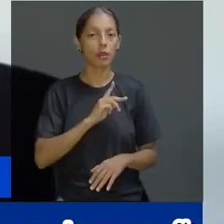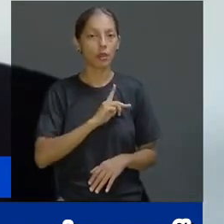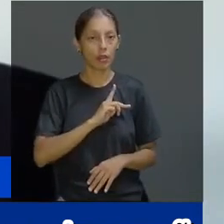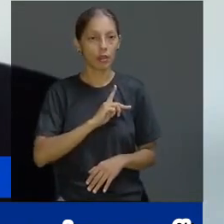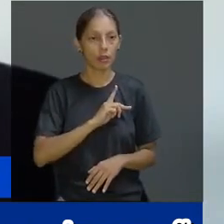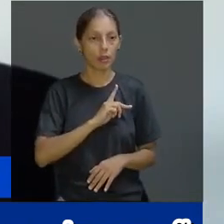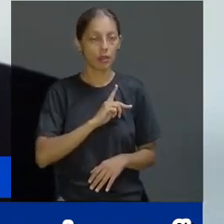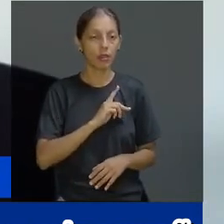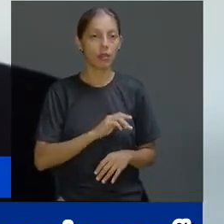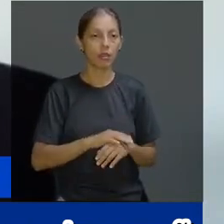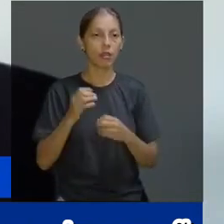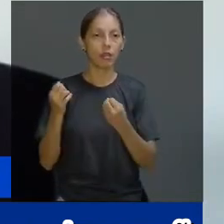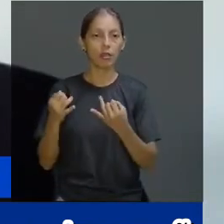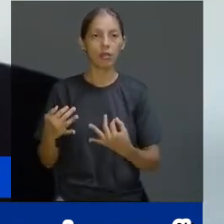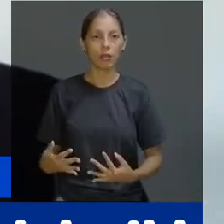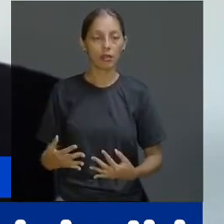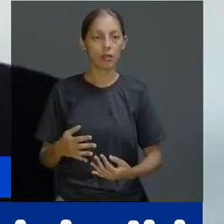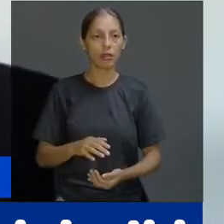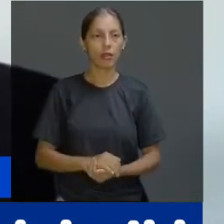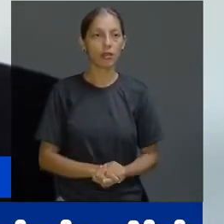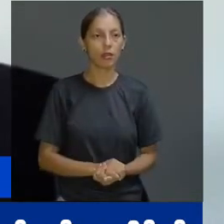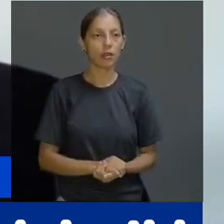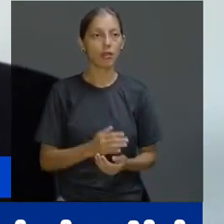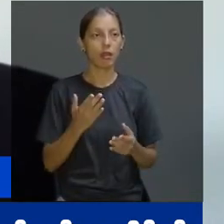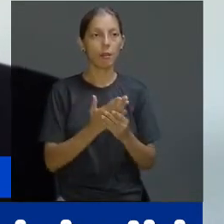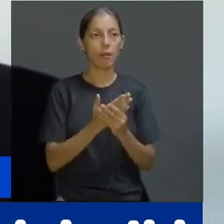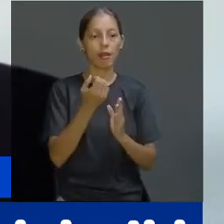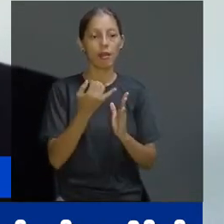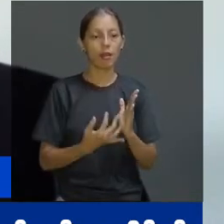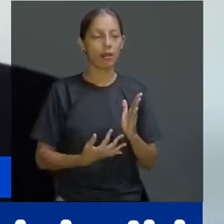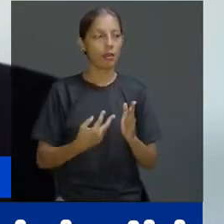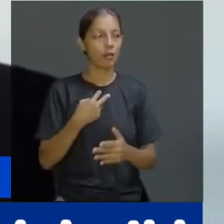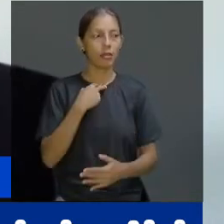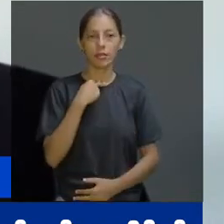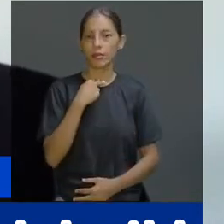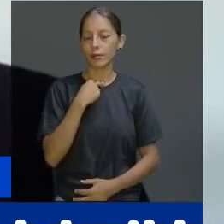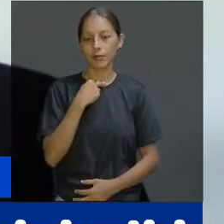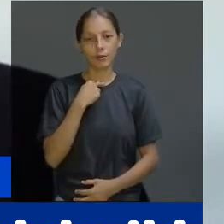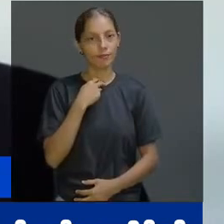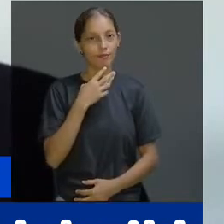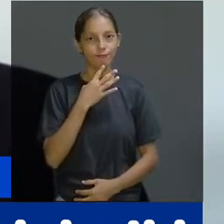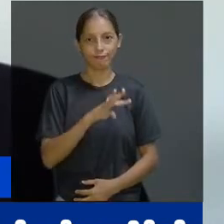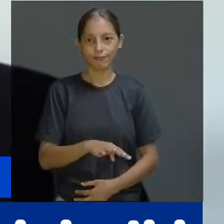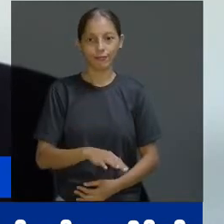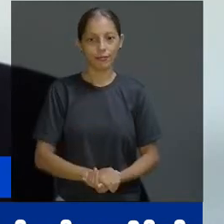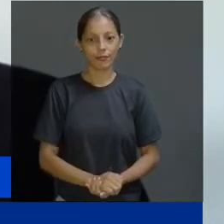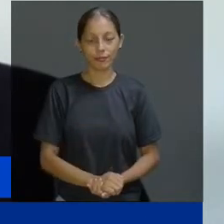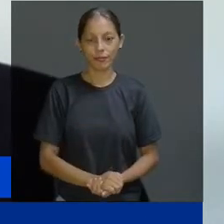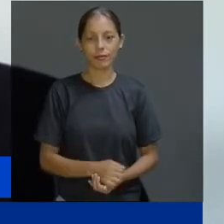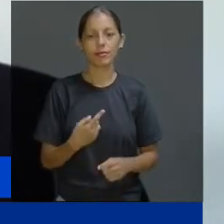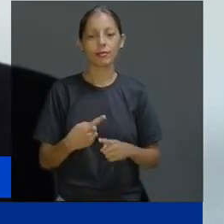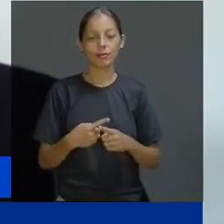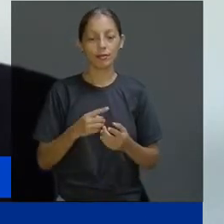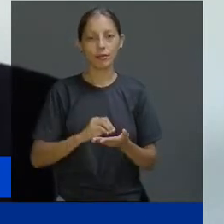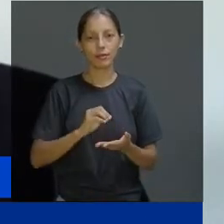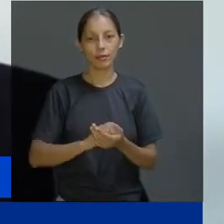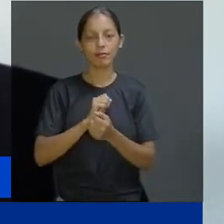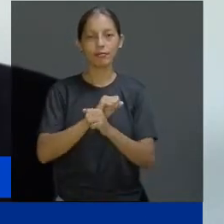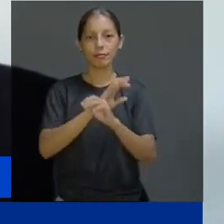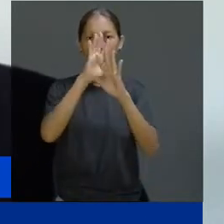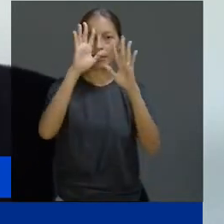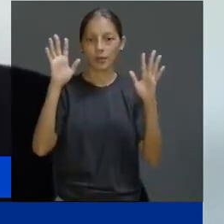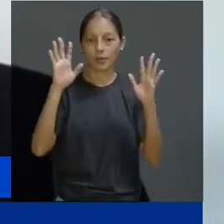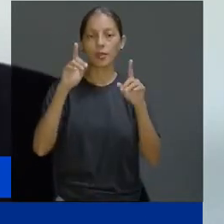Público Eleitoral afirmou que os embargos não podem ser conhecidos em virtude da falta de demonstração de obscuridade, erro material, omissão